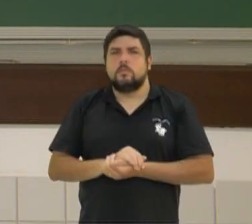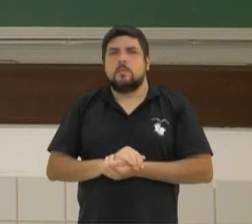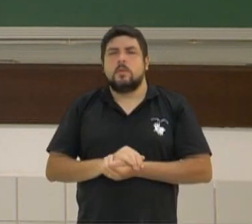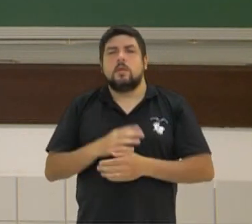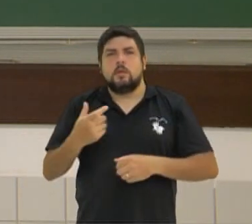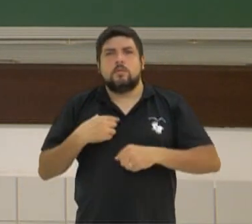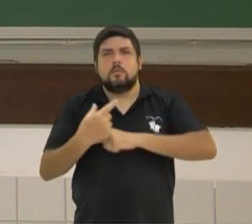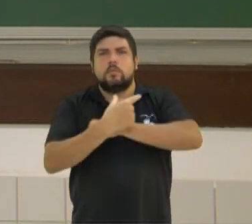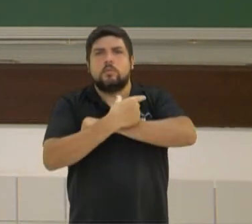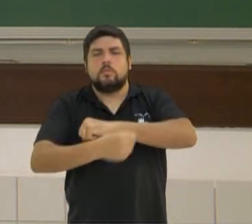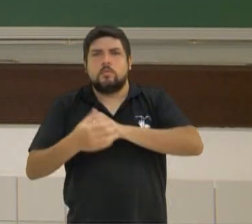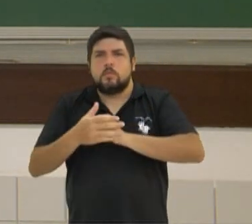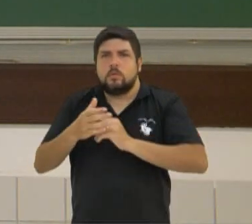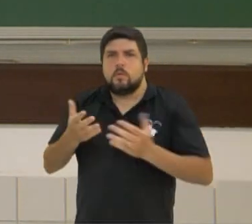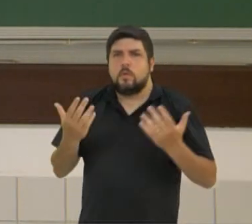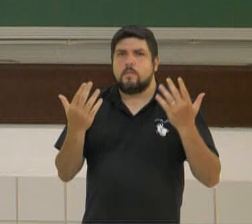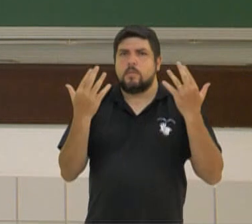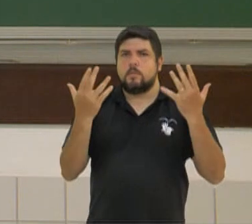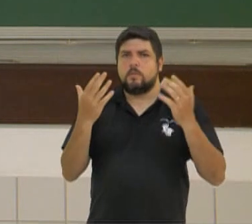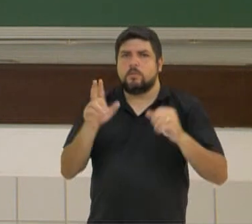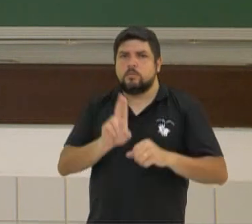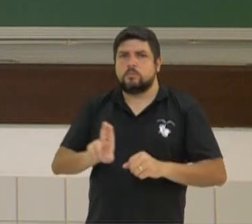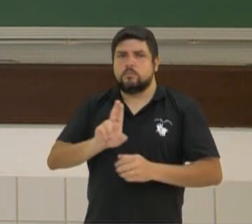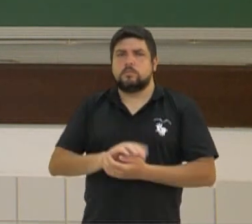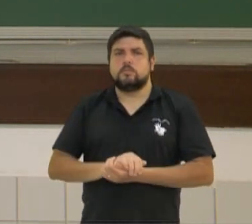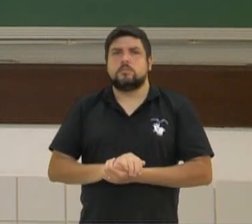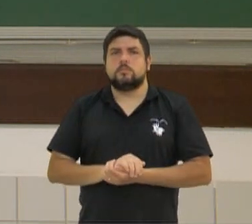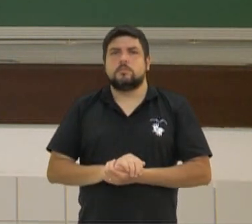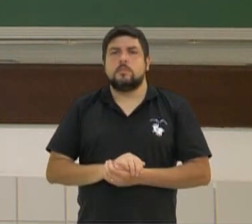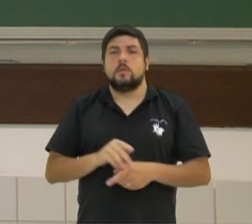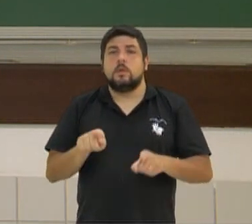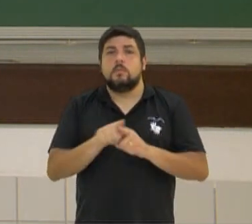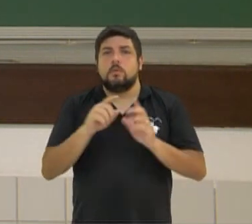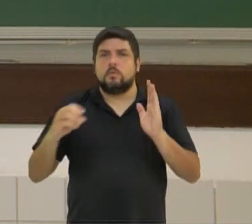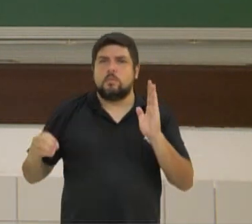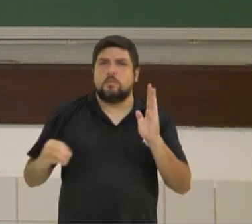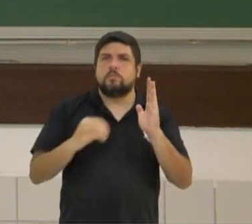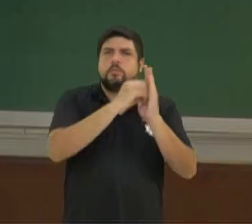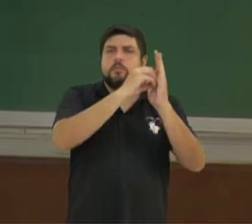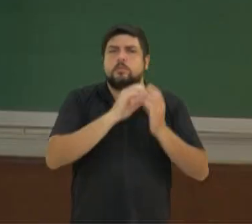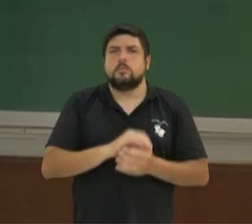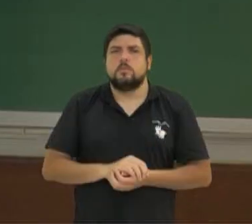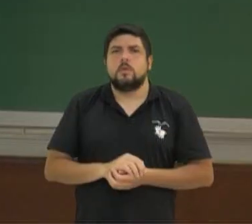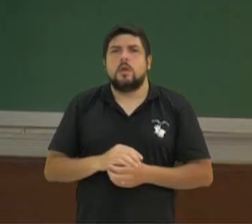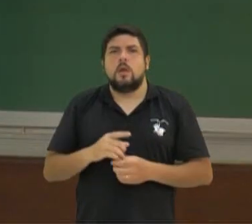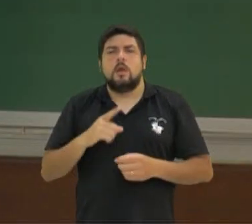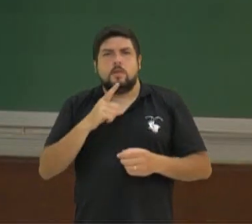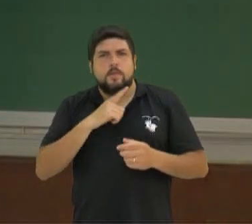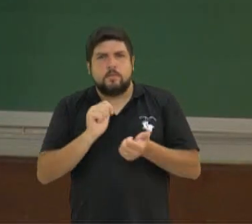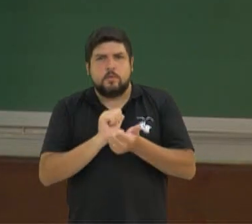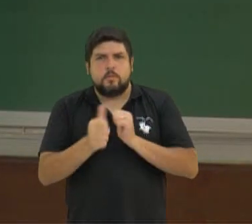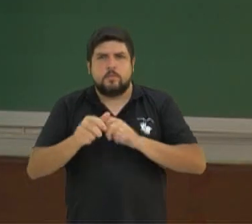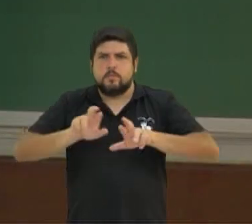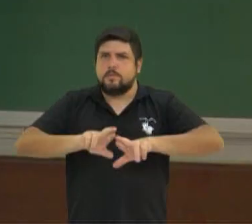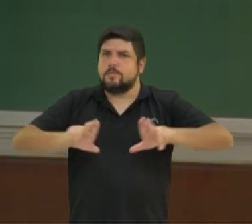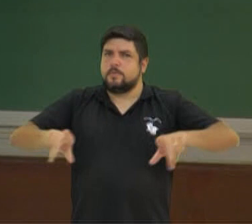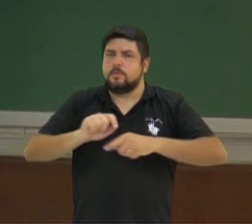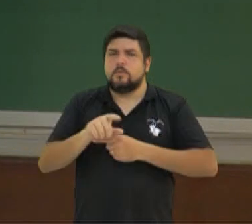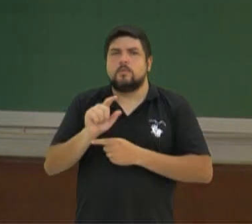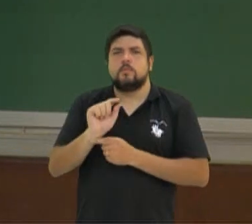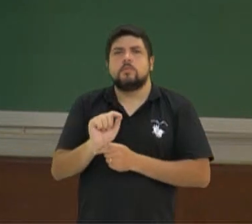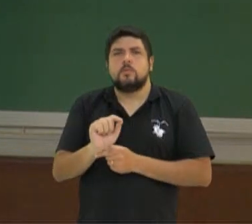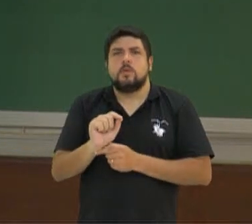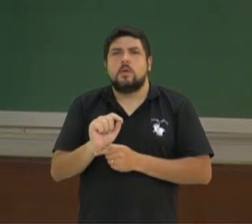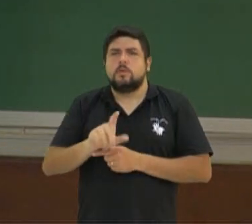da peteca com a mão. Também os esportes de parede, né? Aqui tem esportes bastante diferentes, né? Bastante que às vezes não